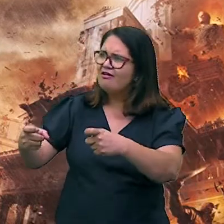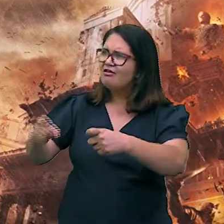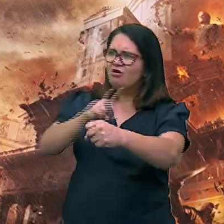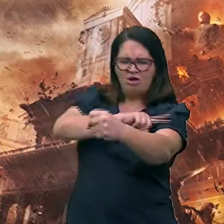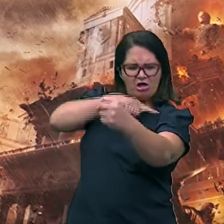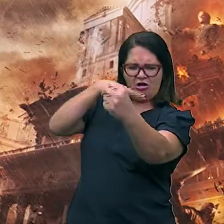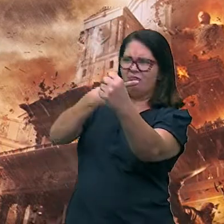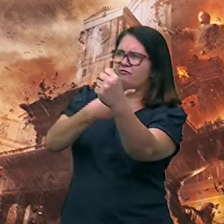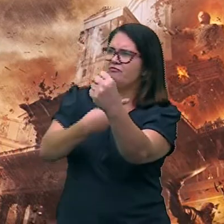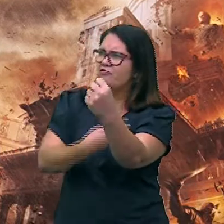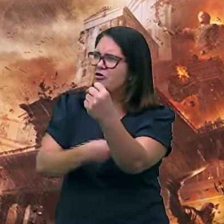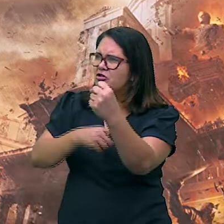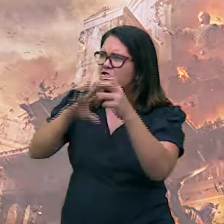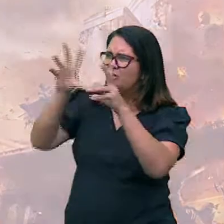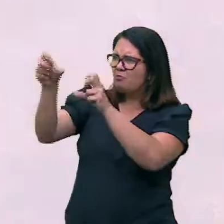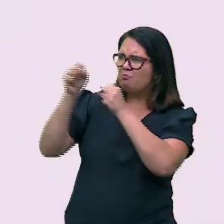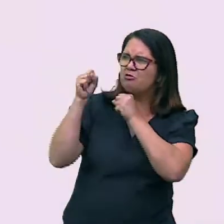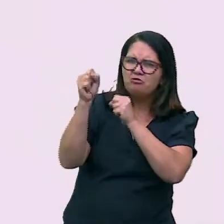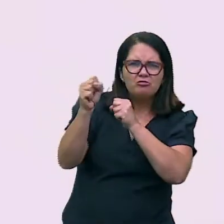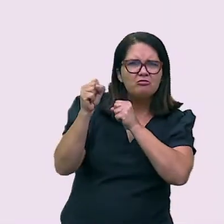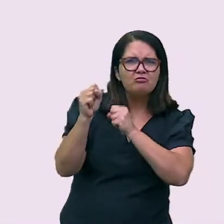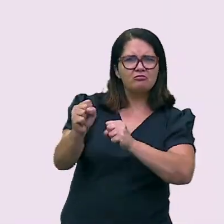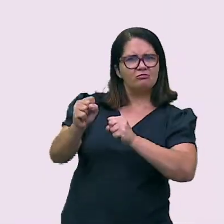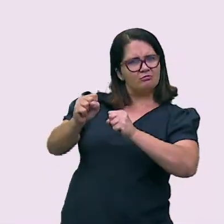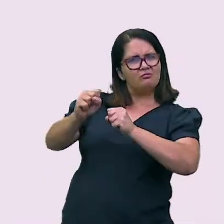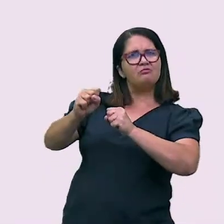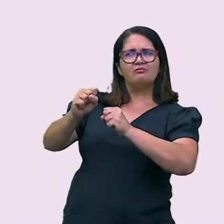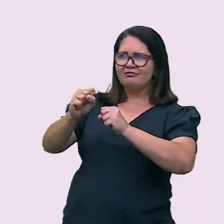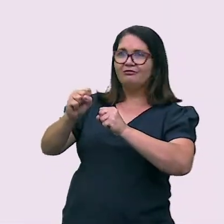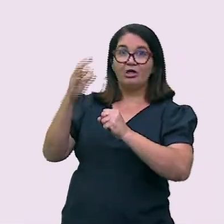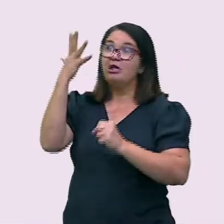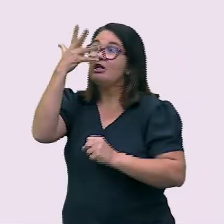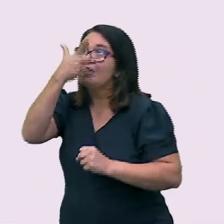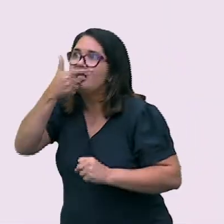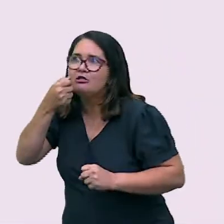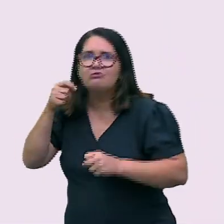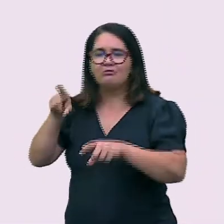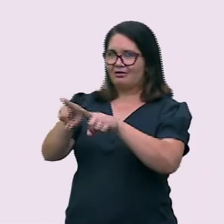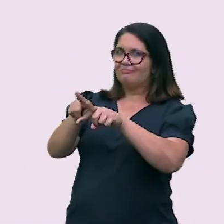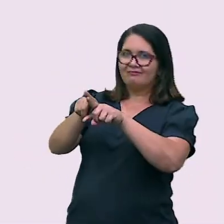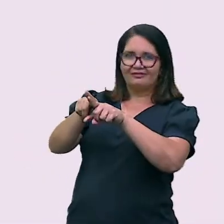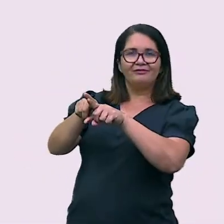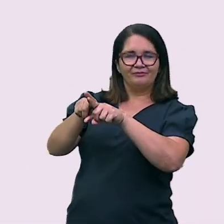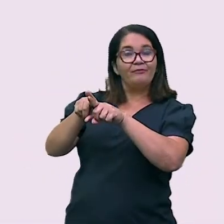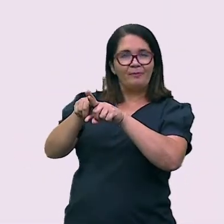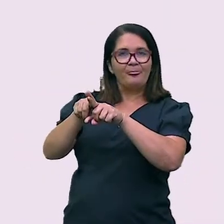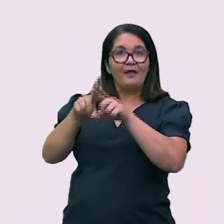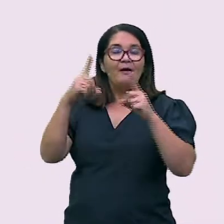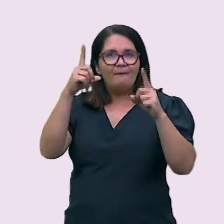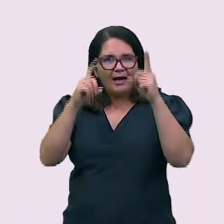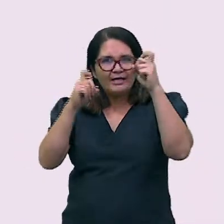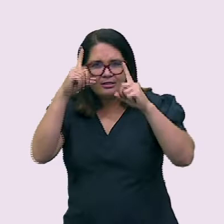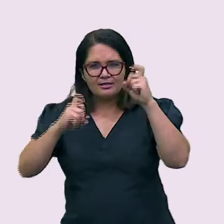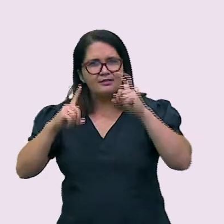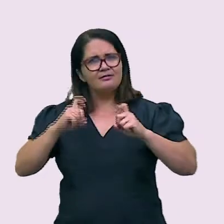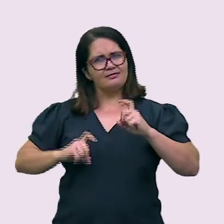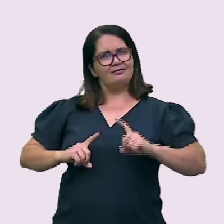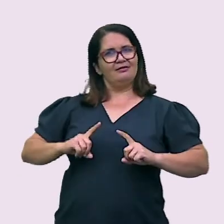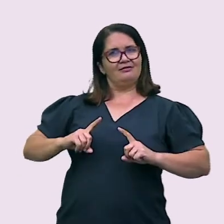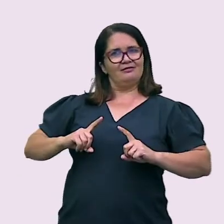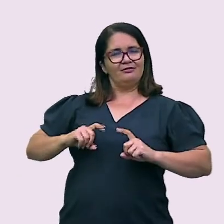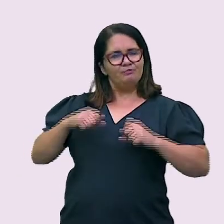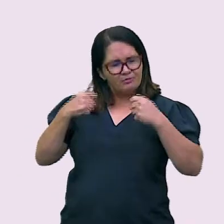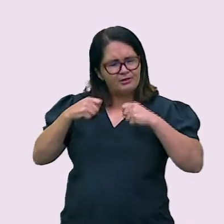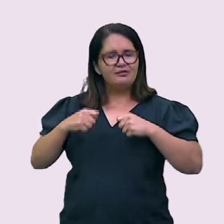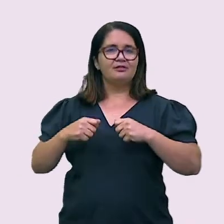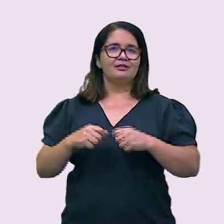a poderoso. O anticlímax, por sua vez, é conhecido como gradação descendente,